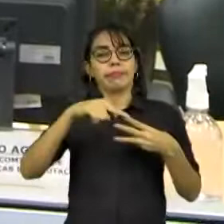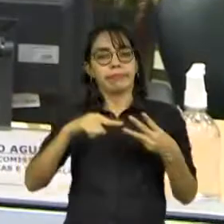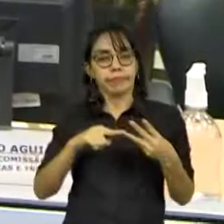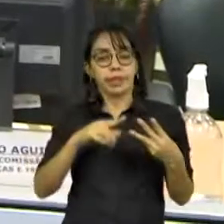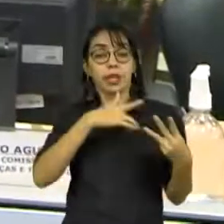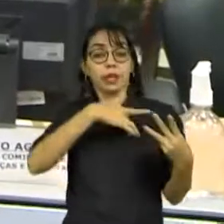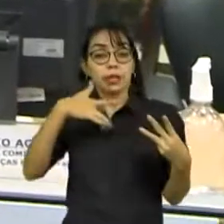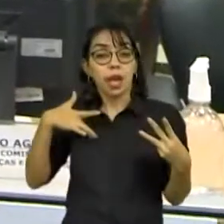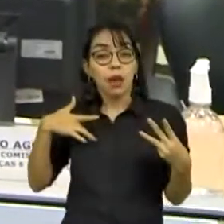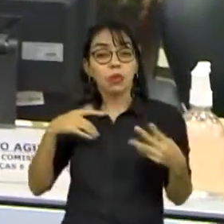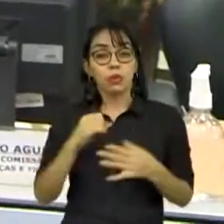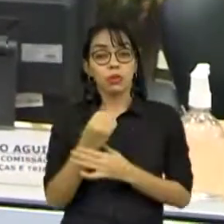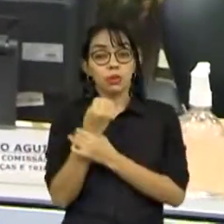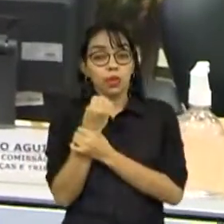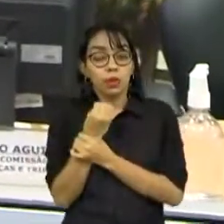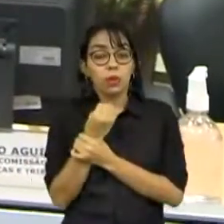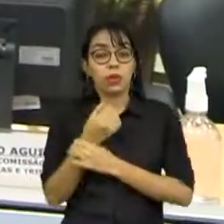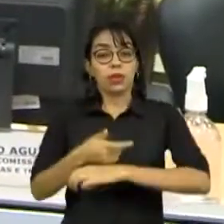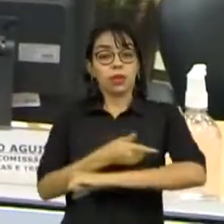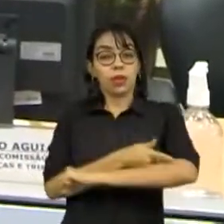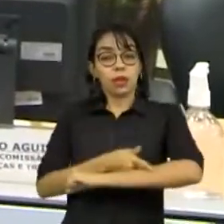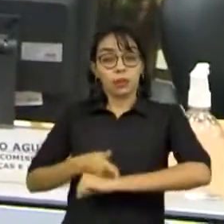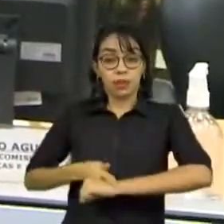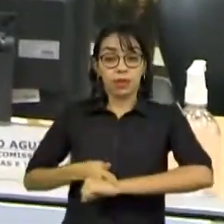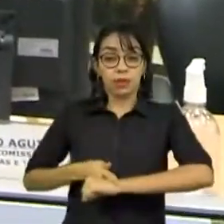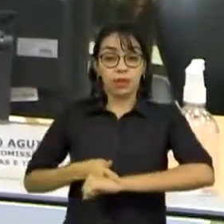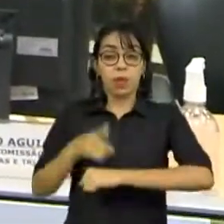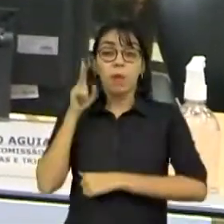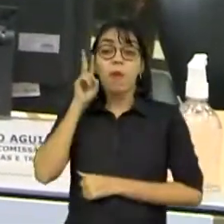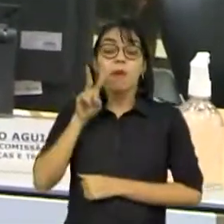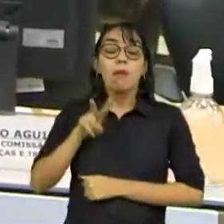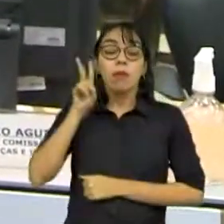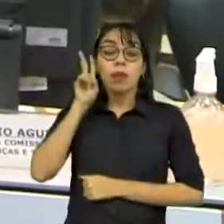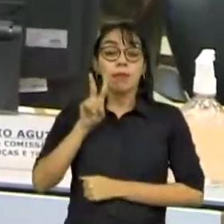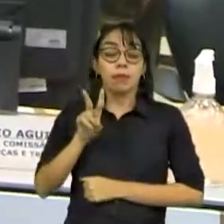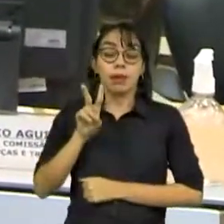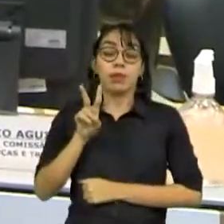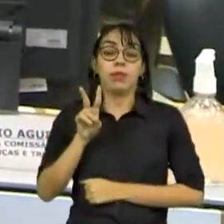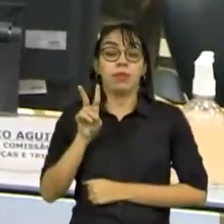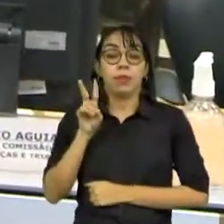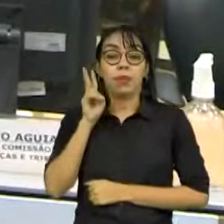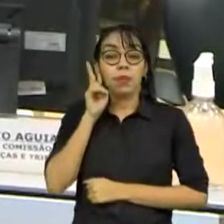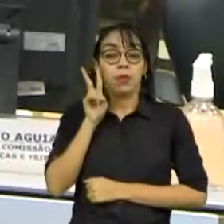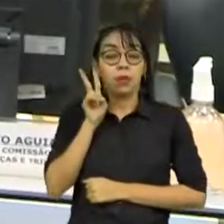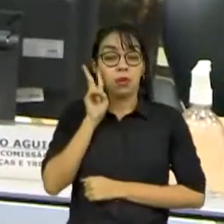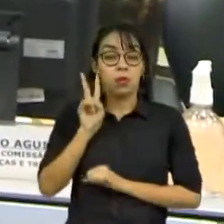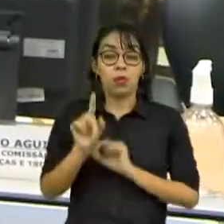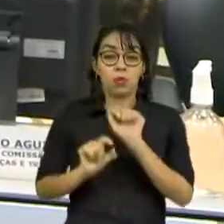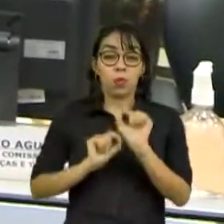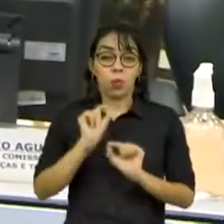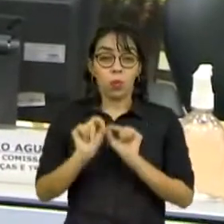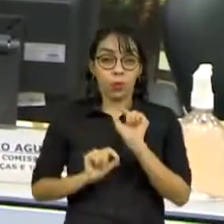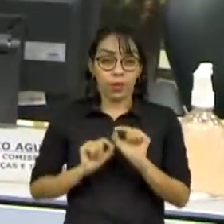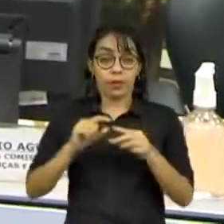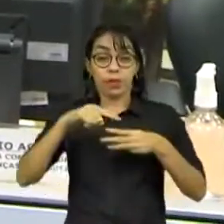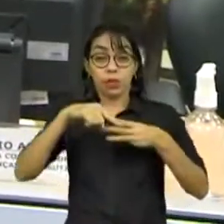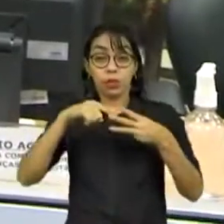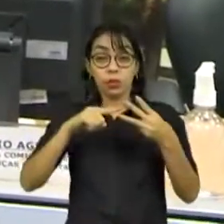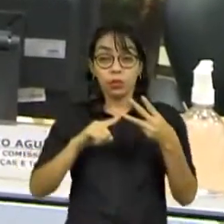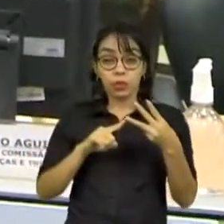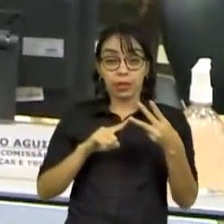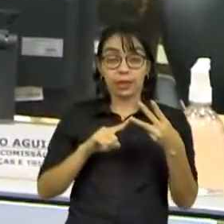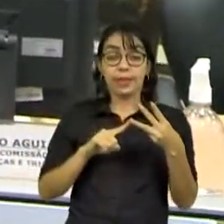saúde, segurança e educação. Lembrando que grande parte dos serviços prestados nesses três